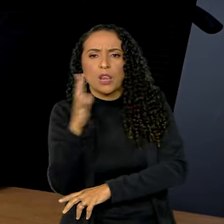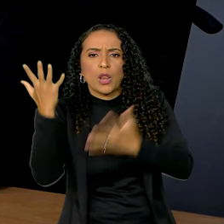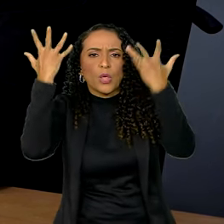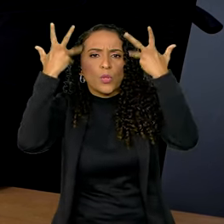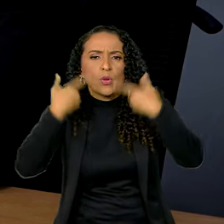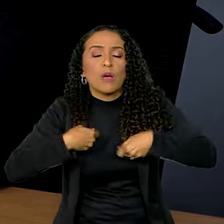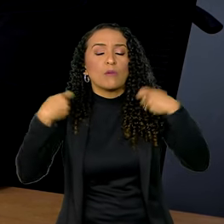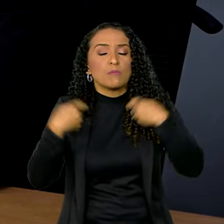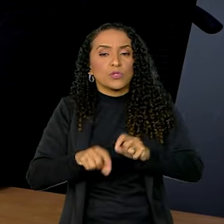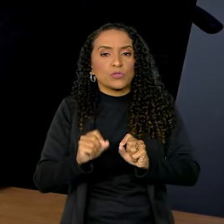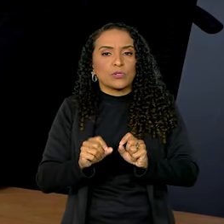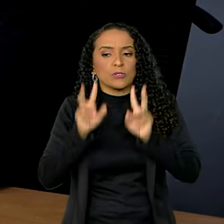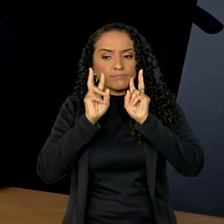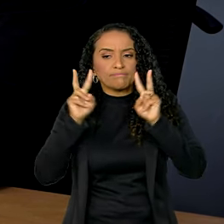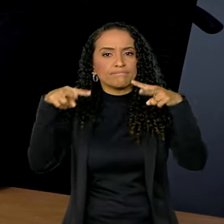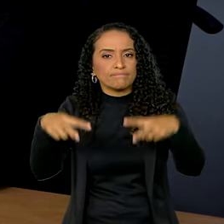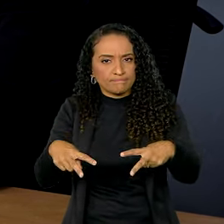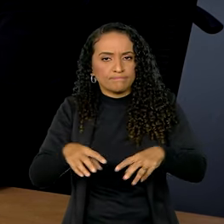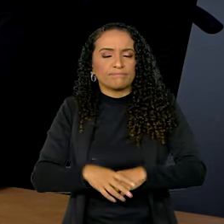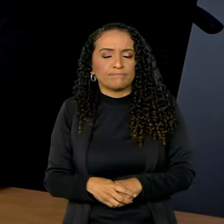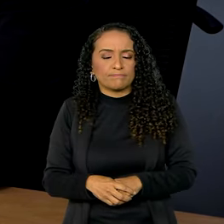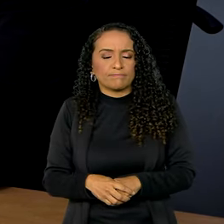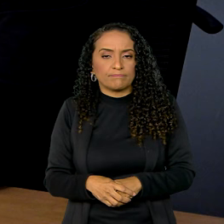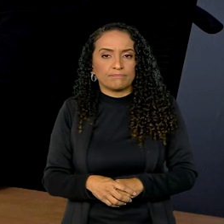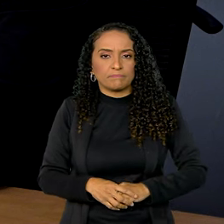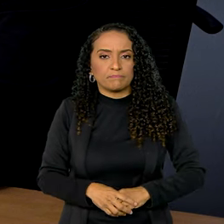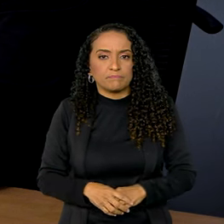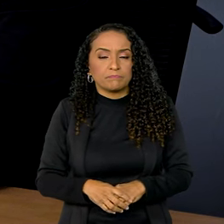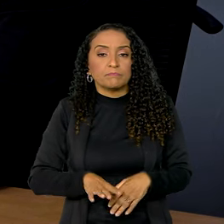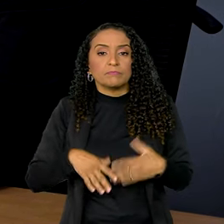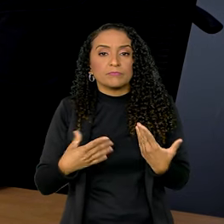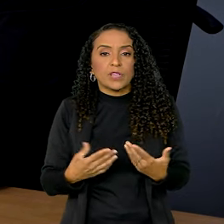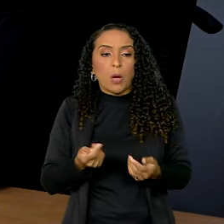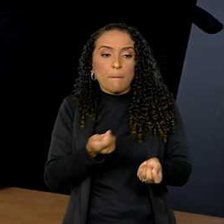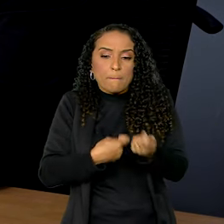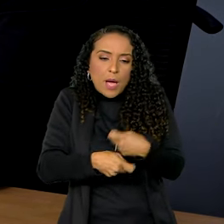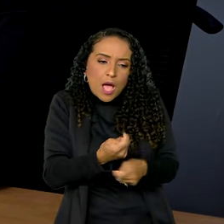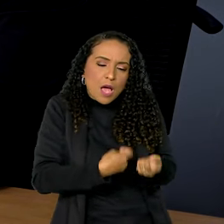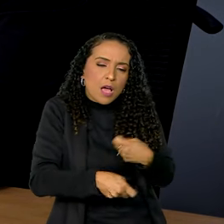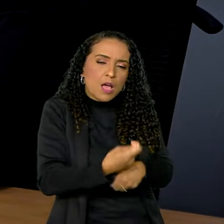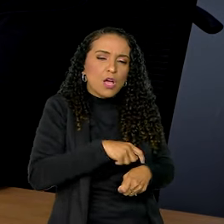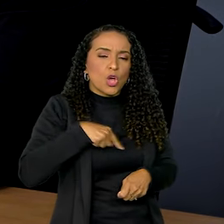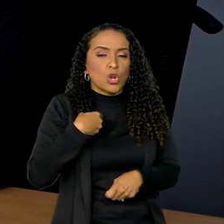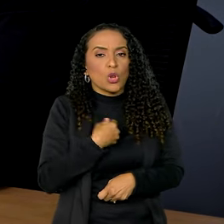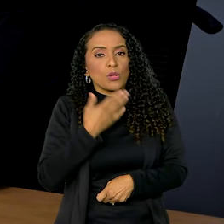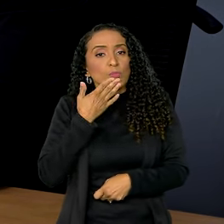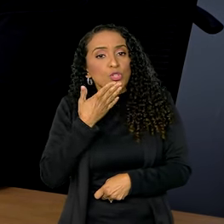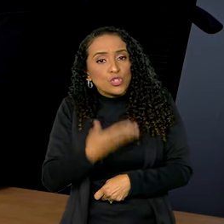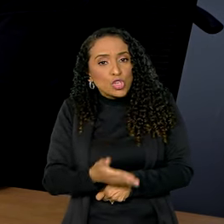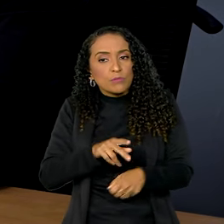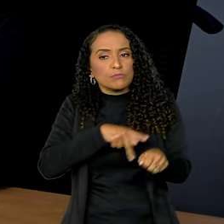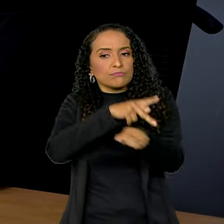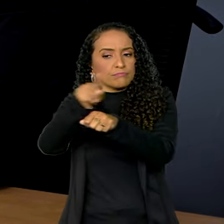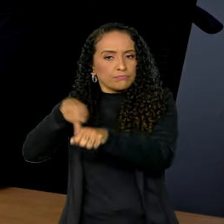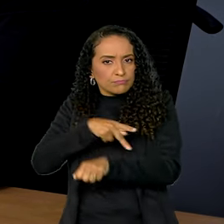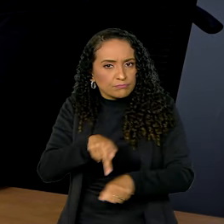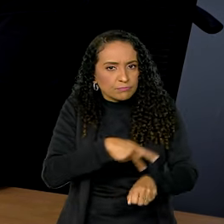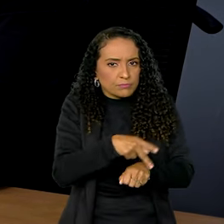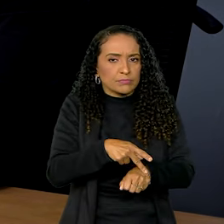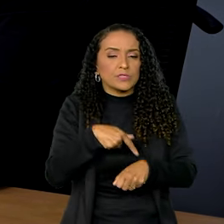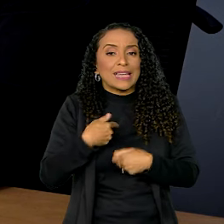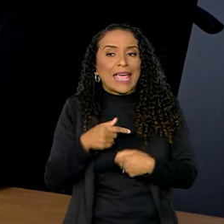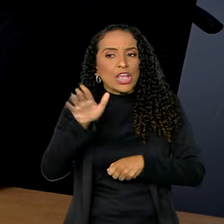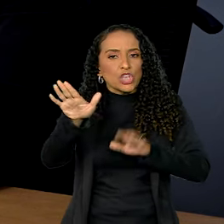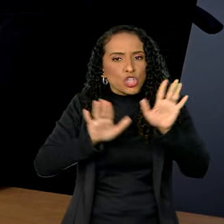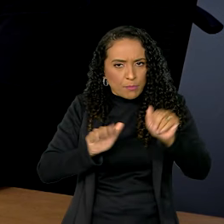que nós precisamos portanto olhar para isso eh paraas negociações o que nós realmente pedimos pros países eu acho que esse